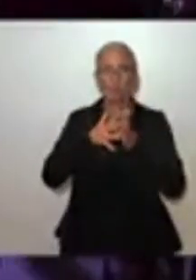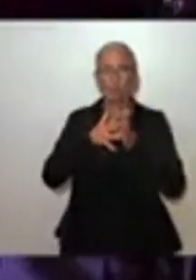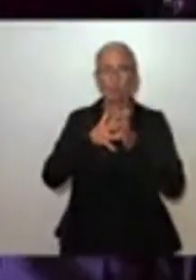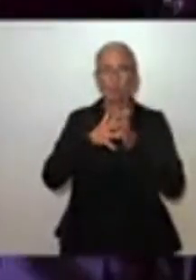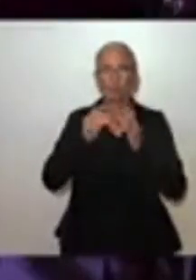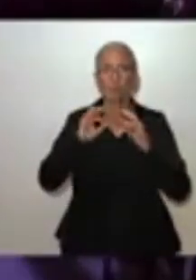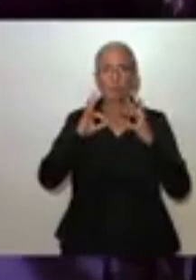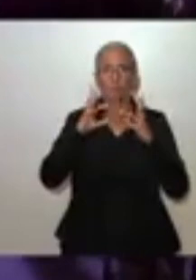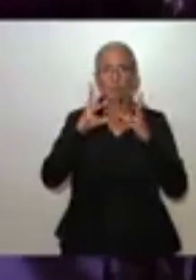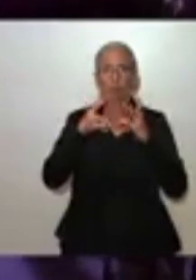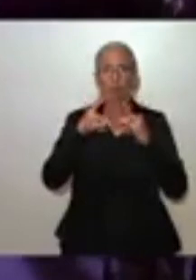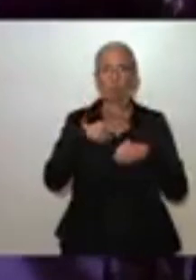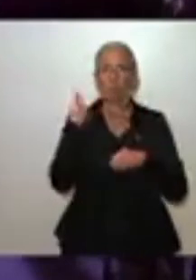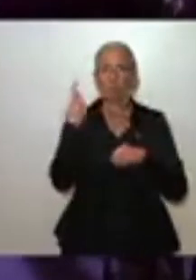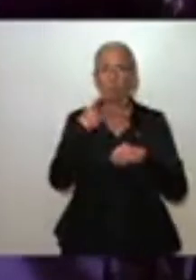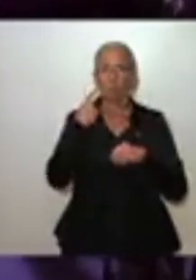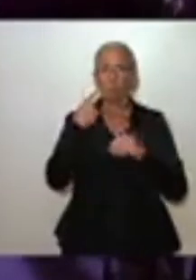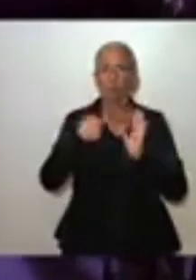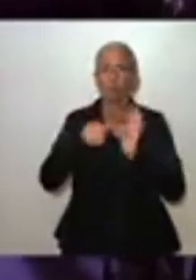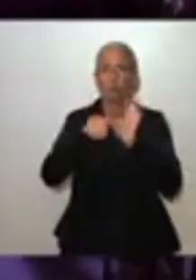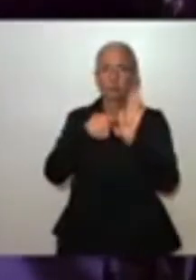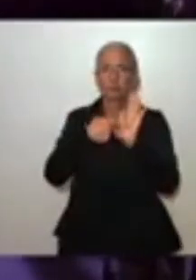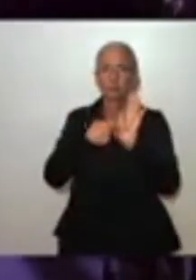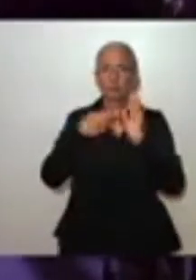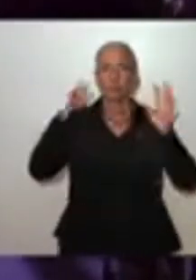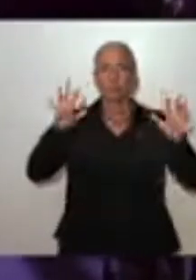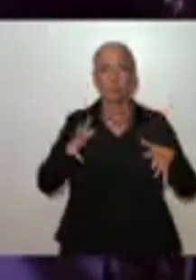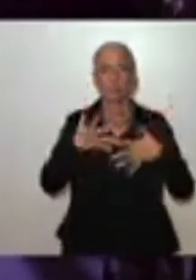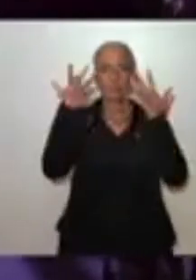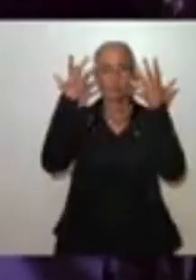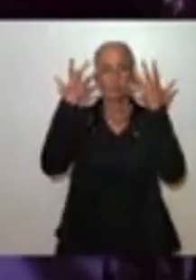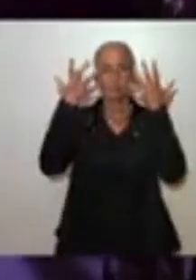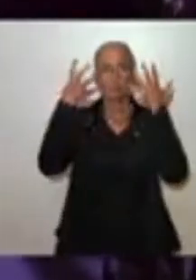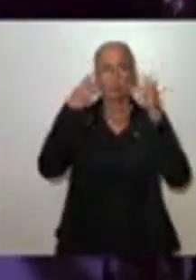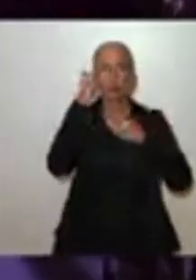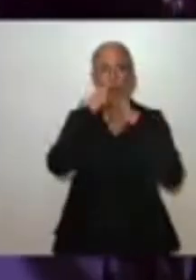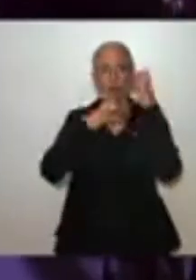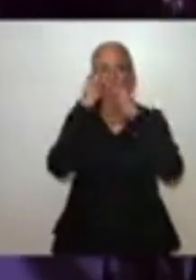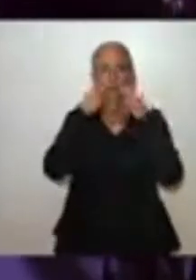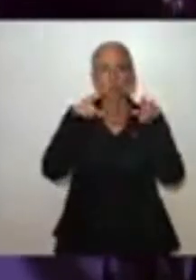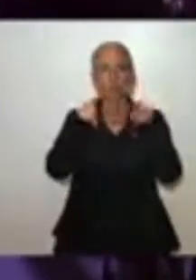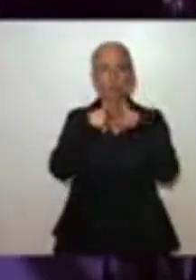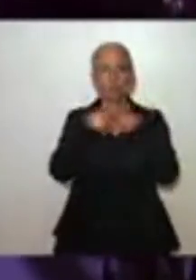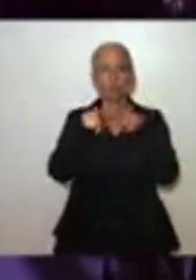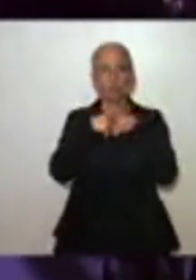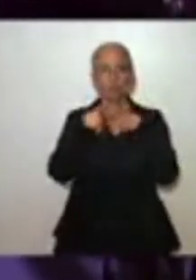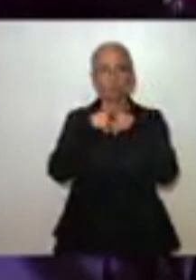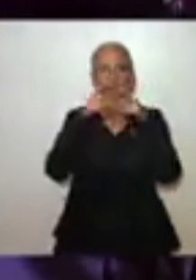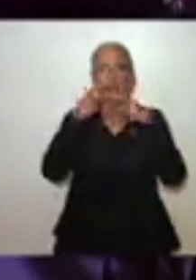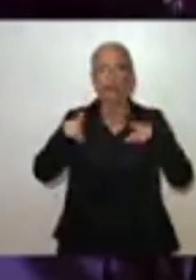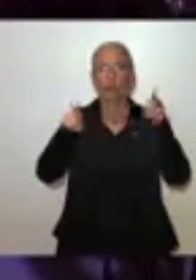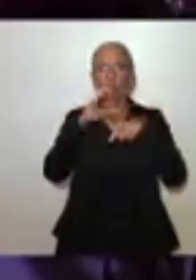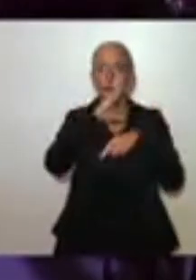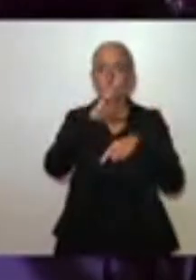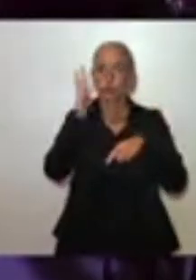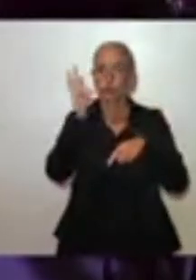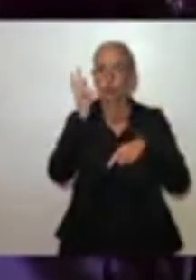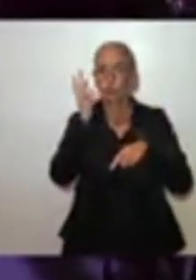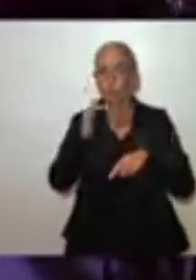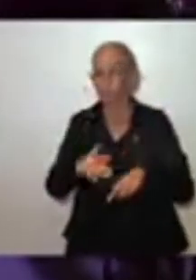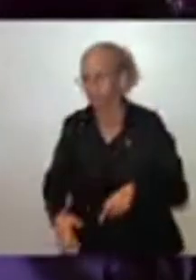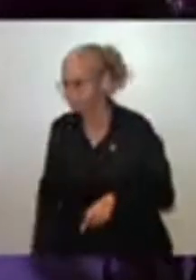todos nós vamos acompanhar agora com muita emoção e cantando também o hino de Cabo